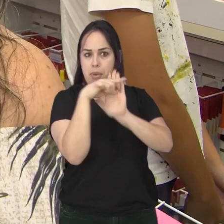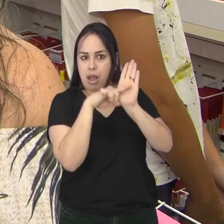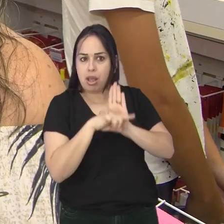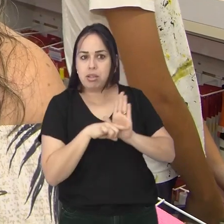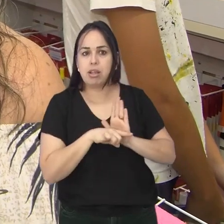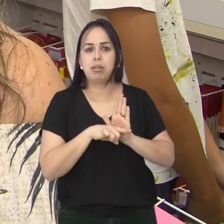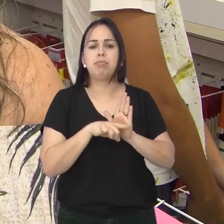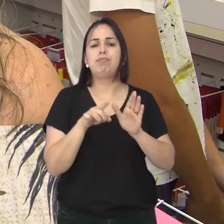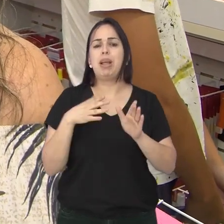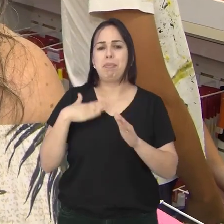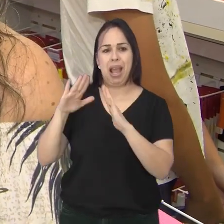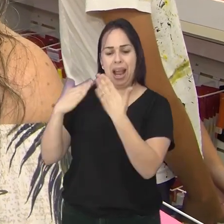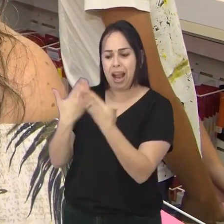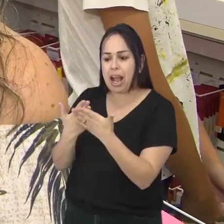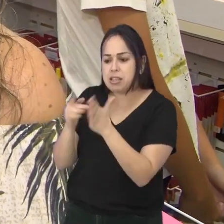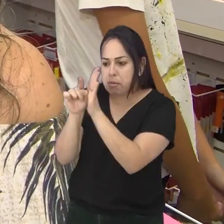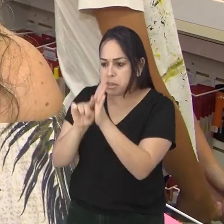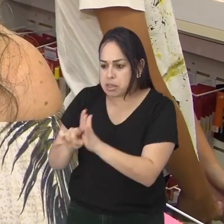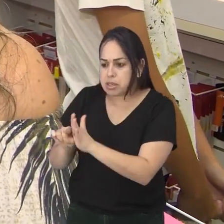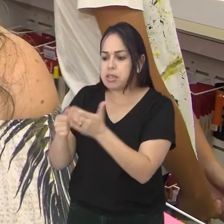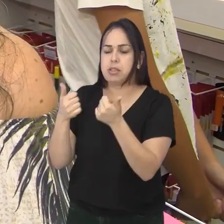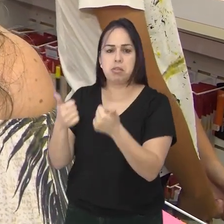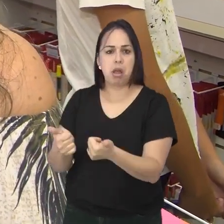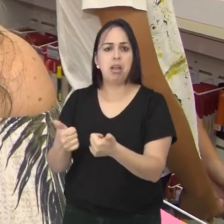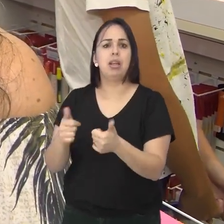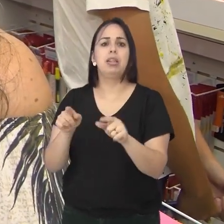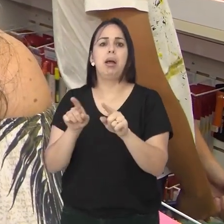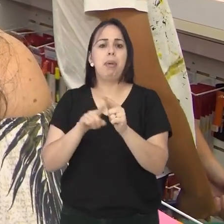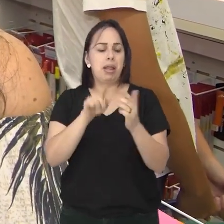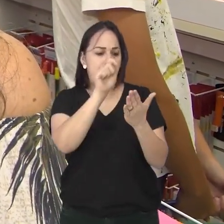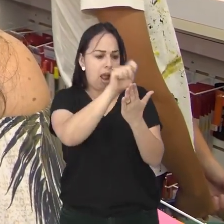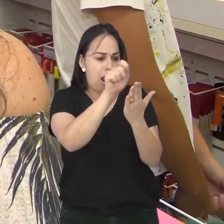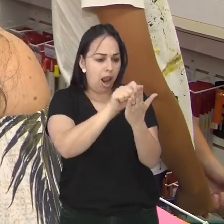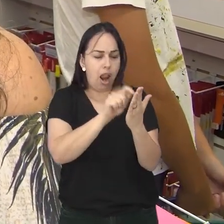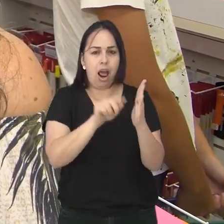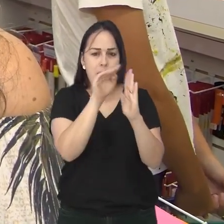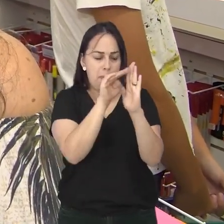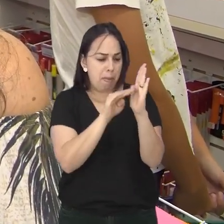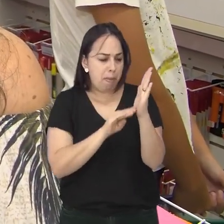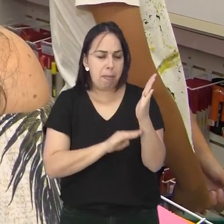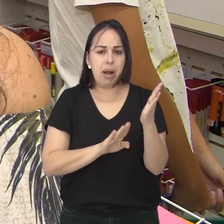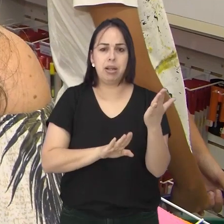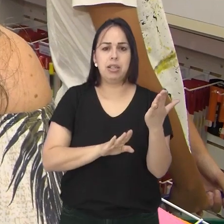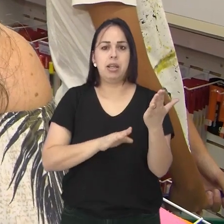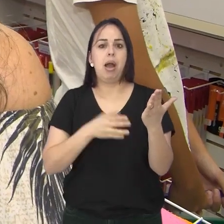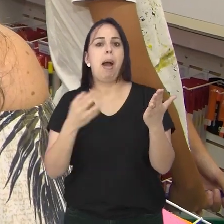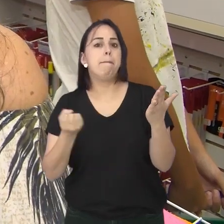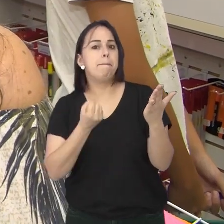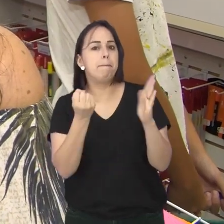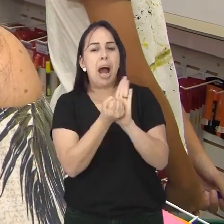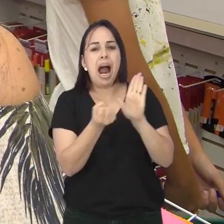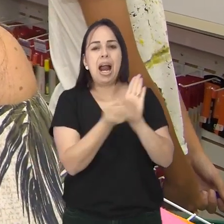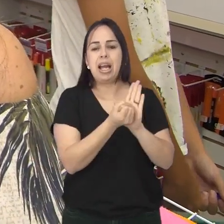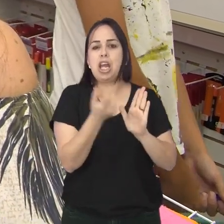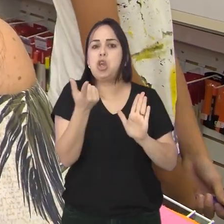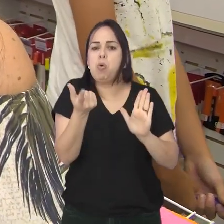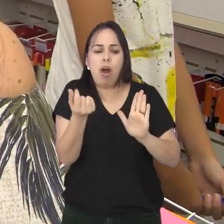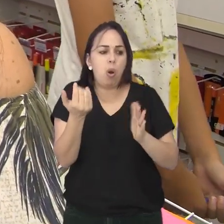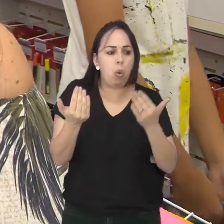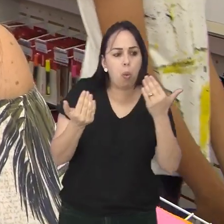ver em casa o que já tem, já trago listinha, já arriscado que já tem, e vou vendo marca e